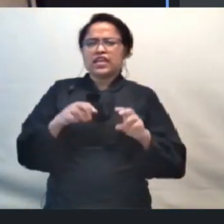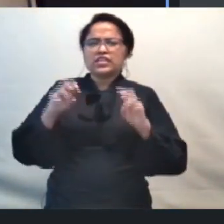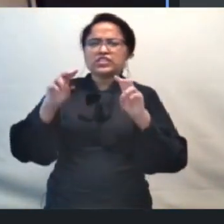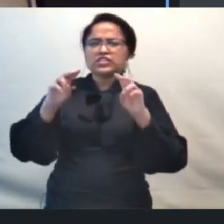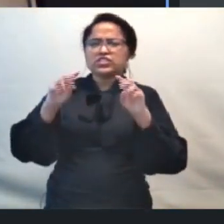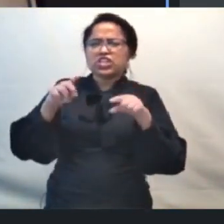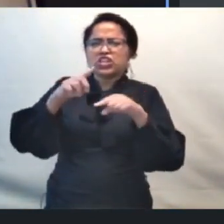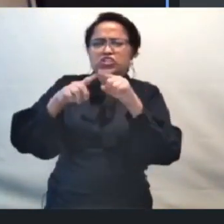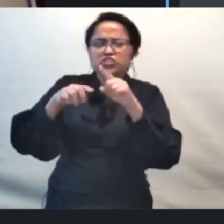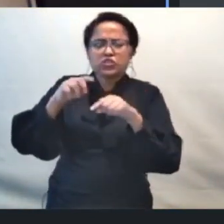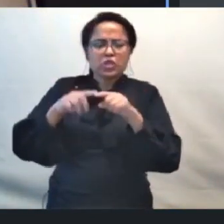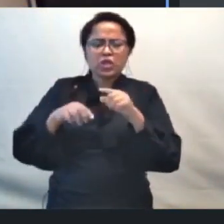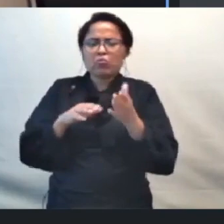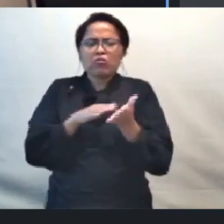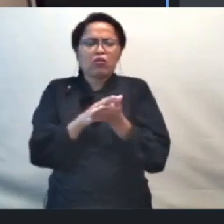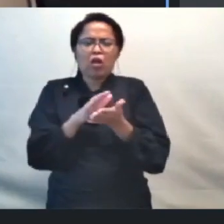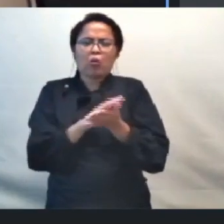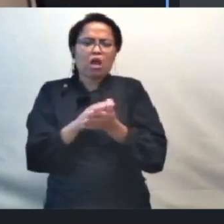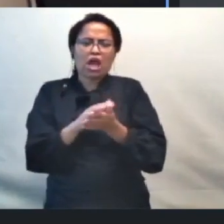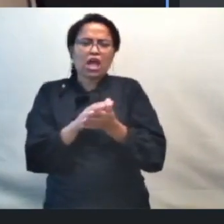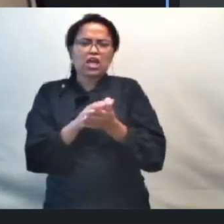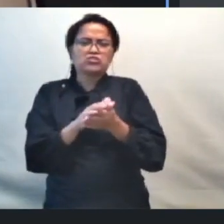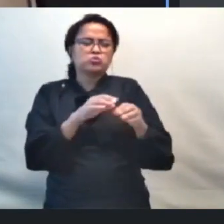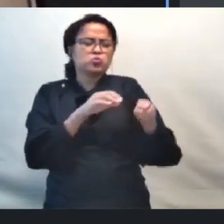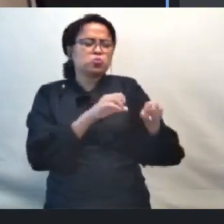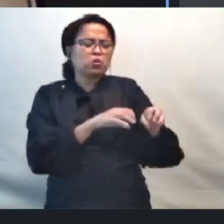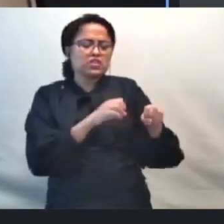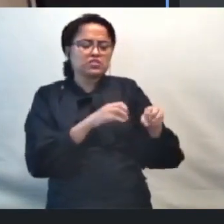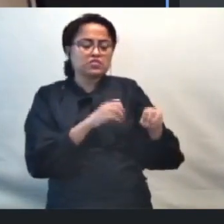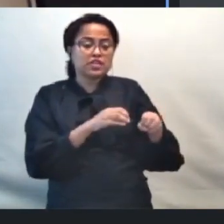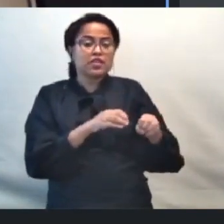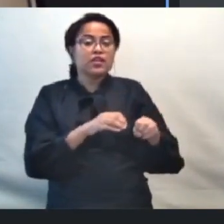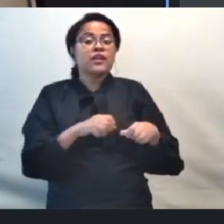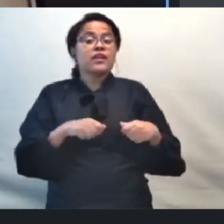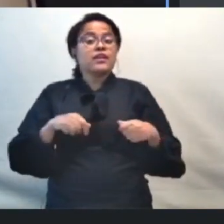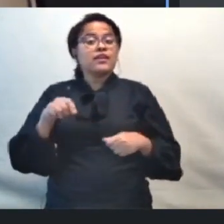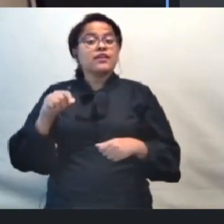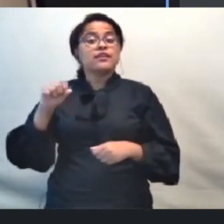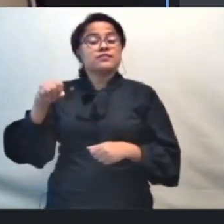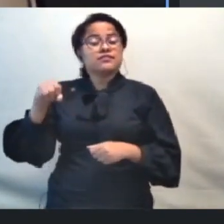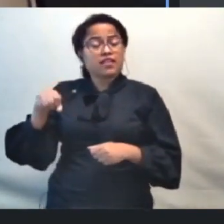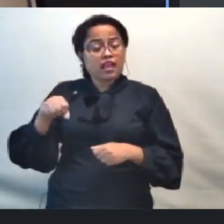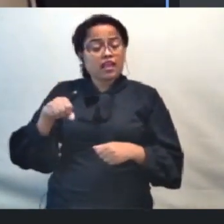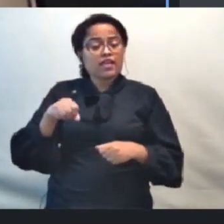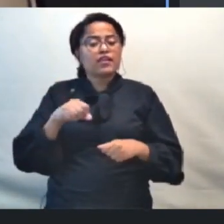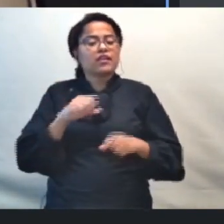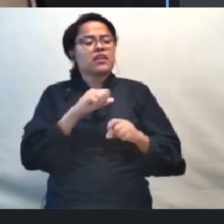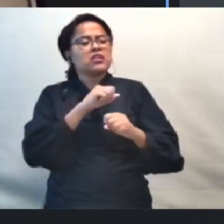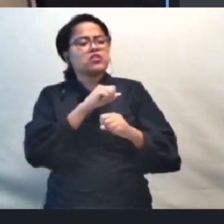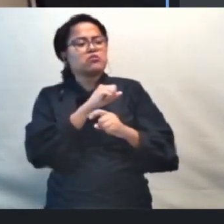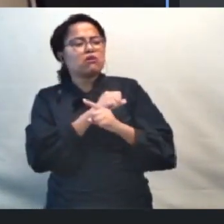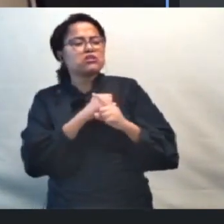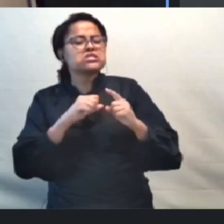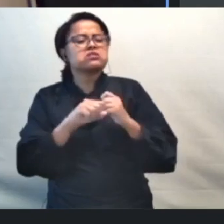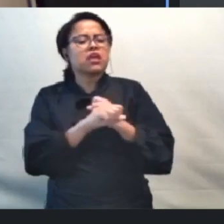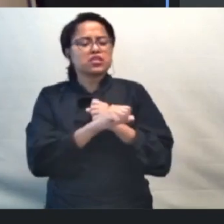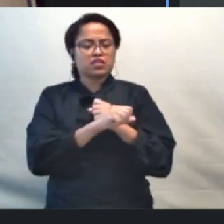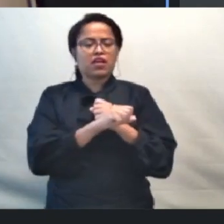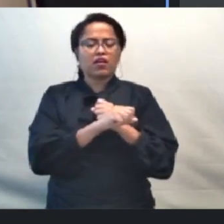gasto do ensino, né, é mais como um gasto assistencial. Então, isso também faz parte de uma série